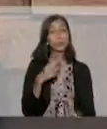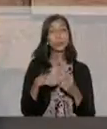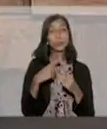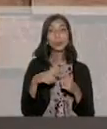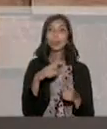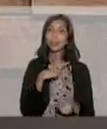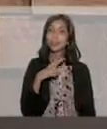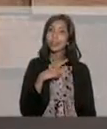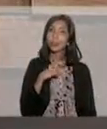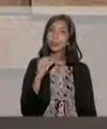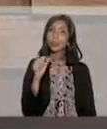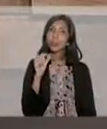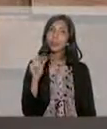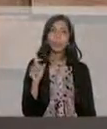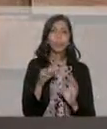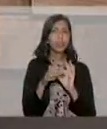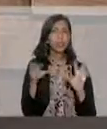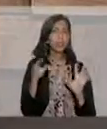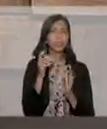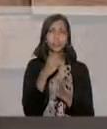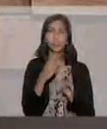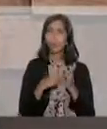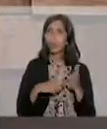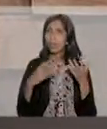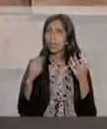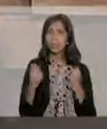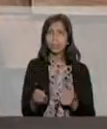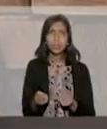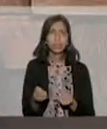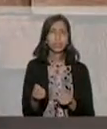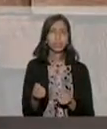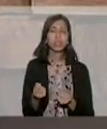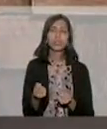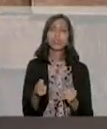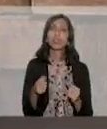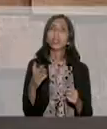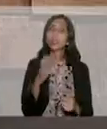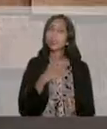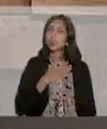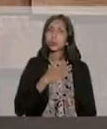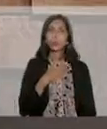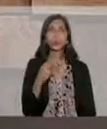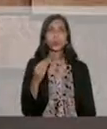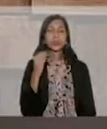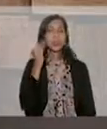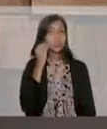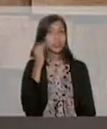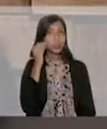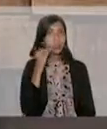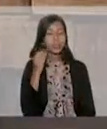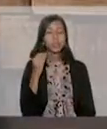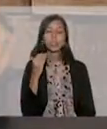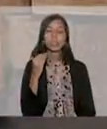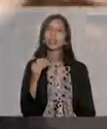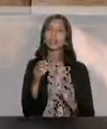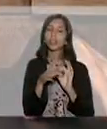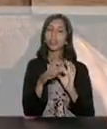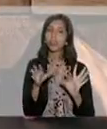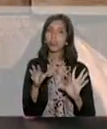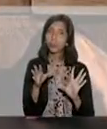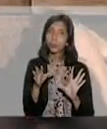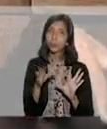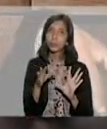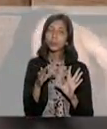tinha essa coisa, ele dava uma liberdade de a gente escrever uma historinha, né? E aí ele gostou bastante da experiência, aí ele